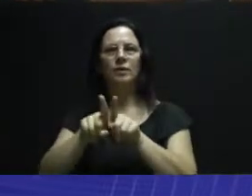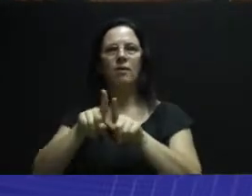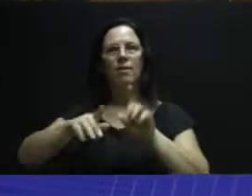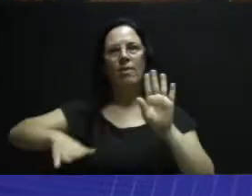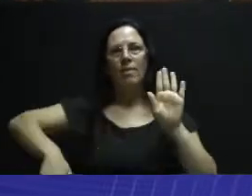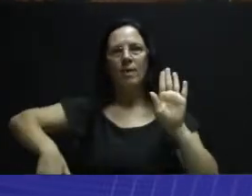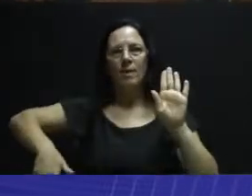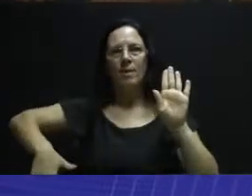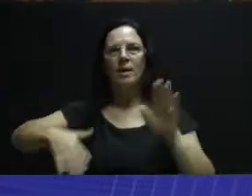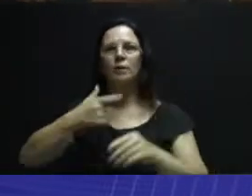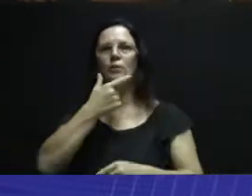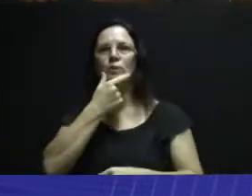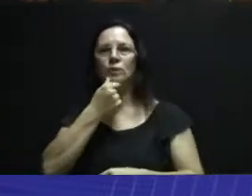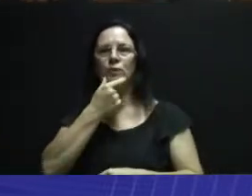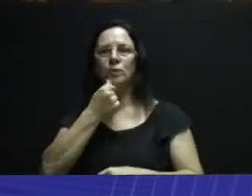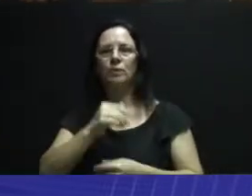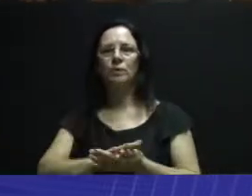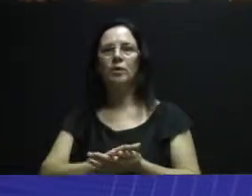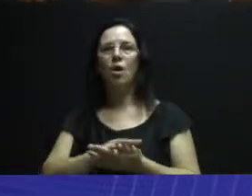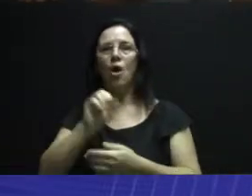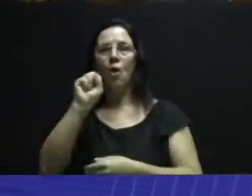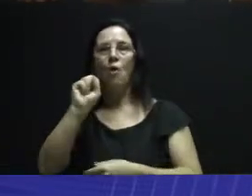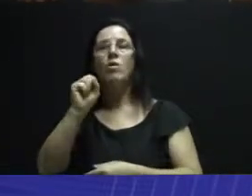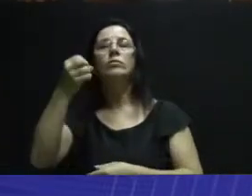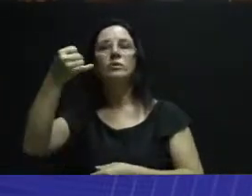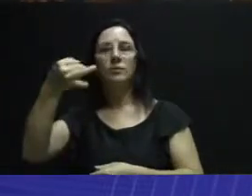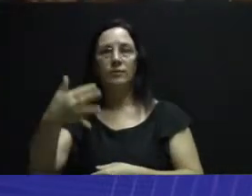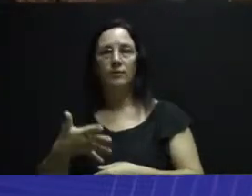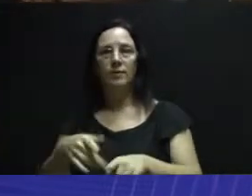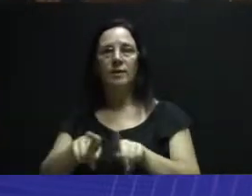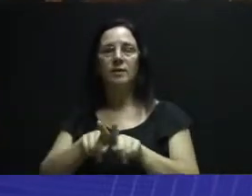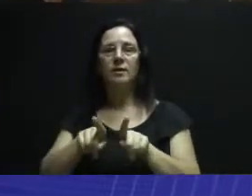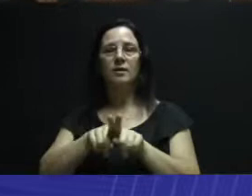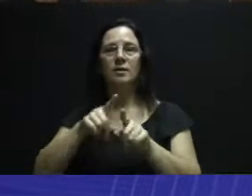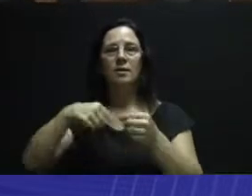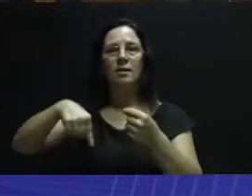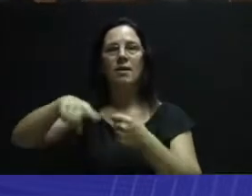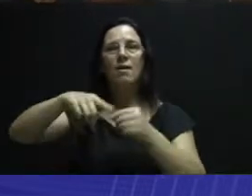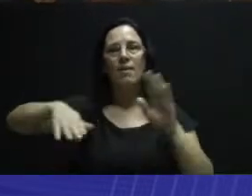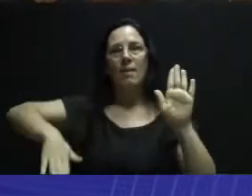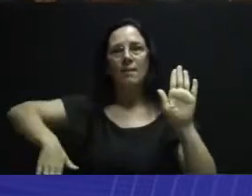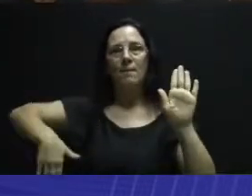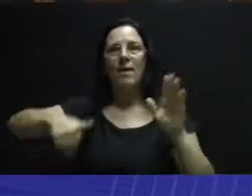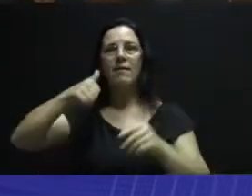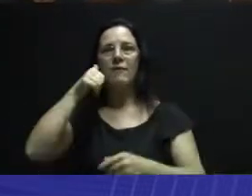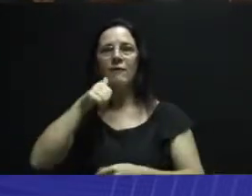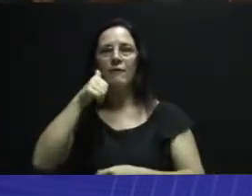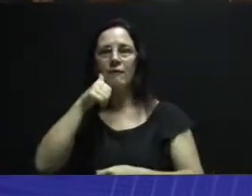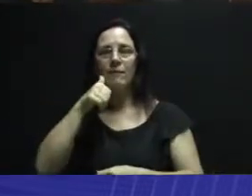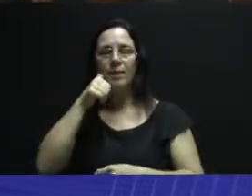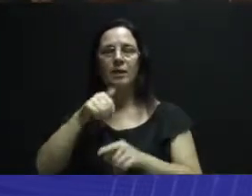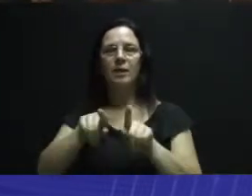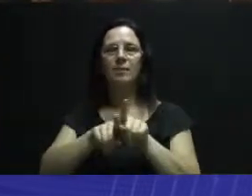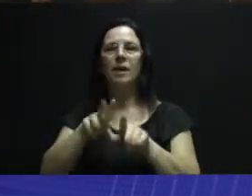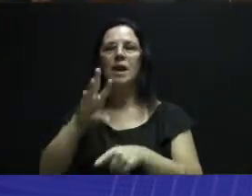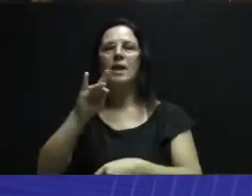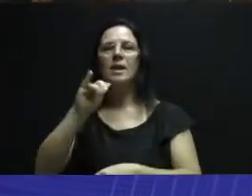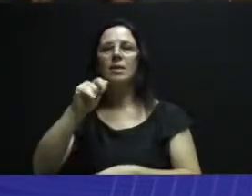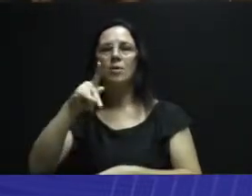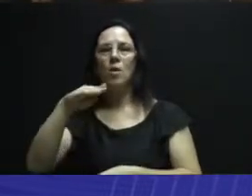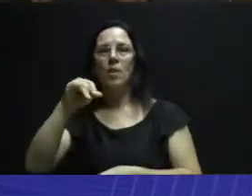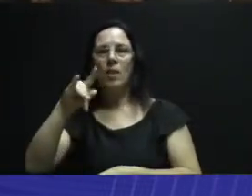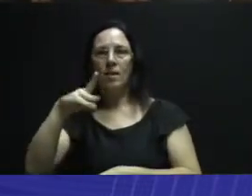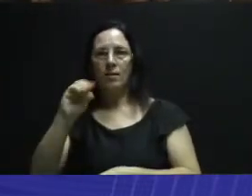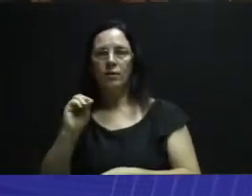Praias masculino, 8 vezes campeão do Circuito das Praias feminino e tricampeonato metrópole.